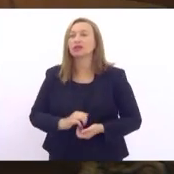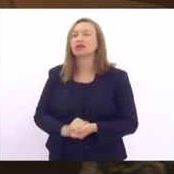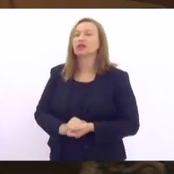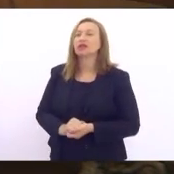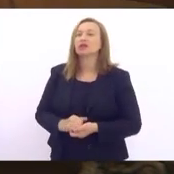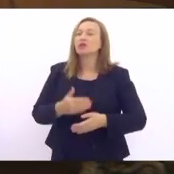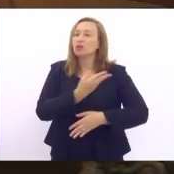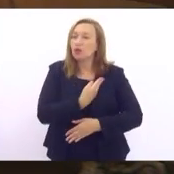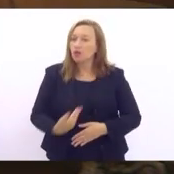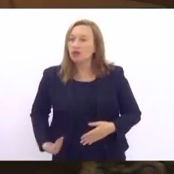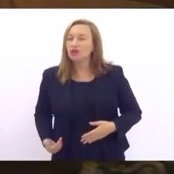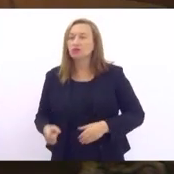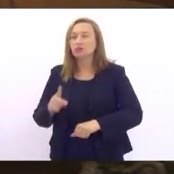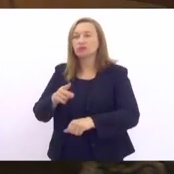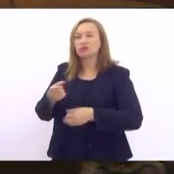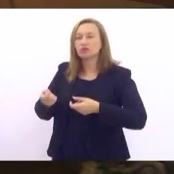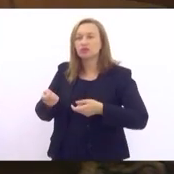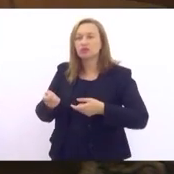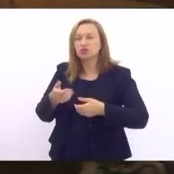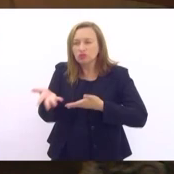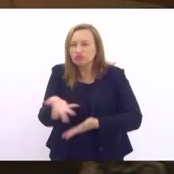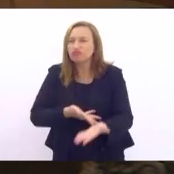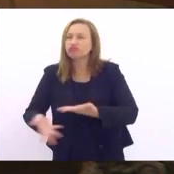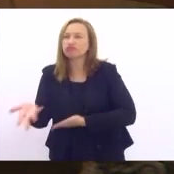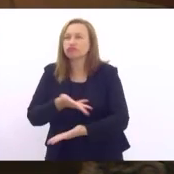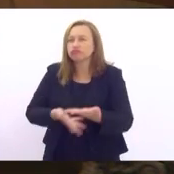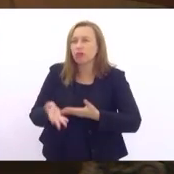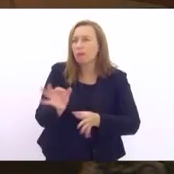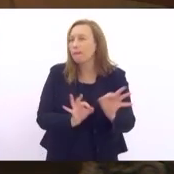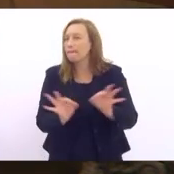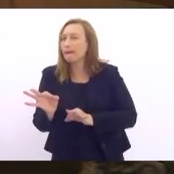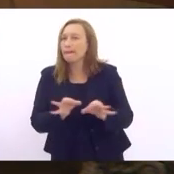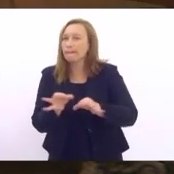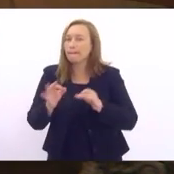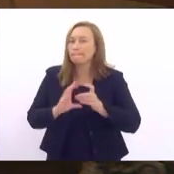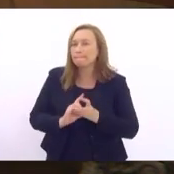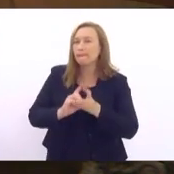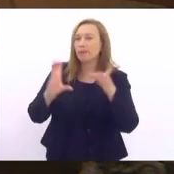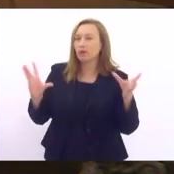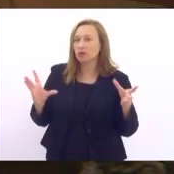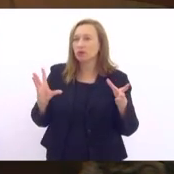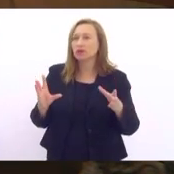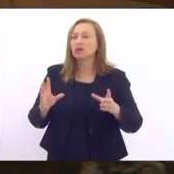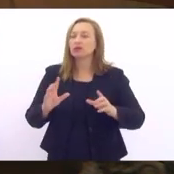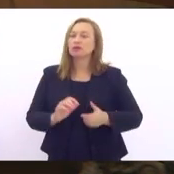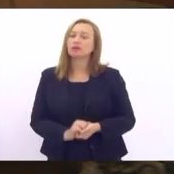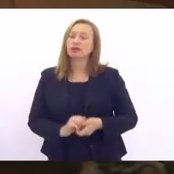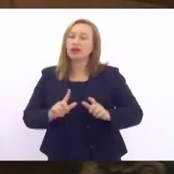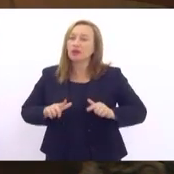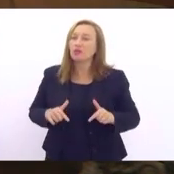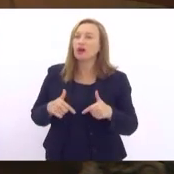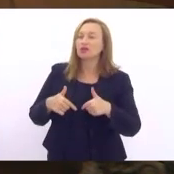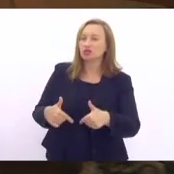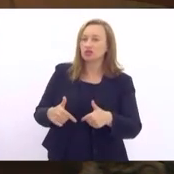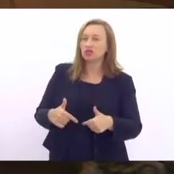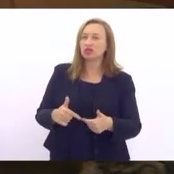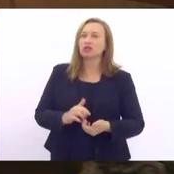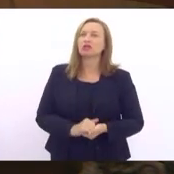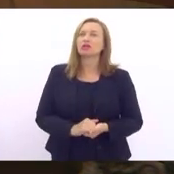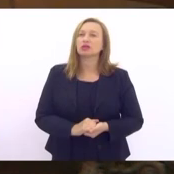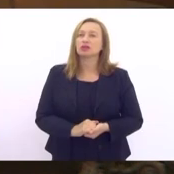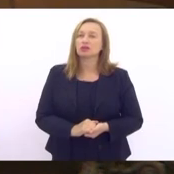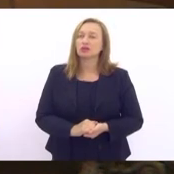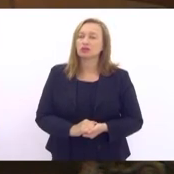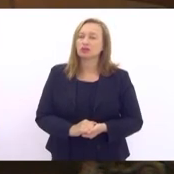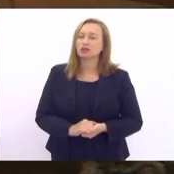de planejamento democrático, para que as ações atinjam aqueles pontos mais